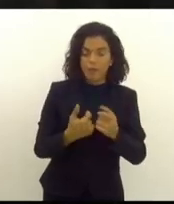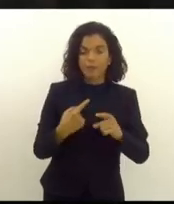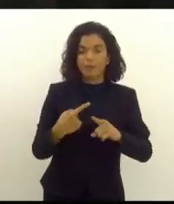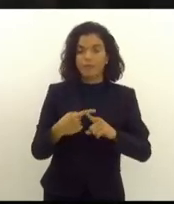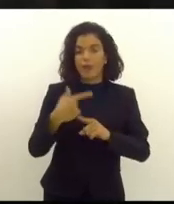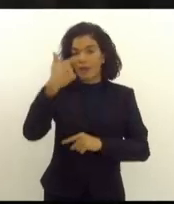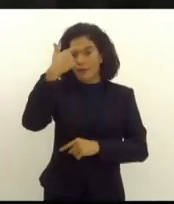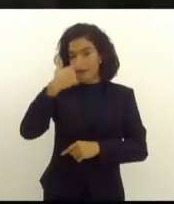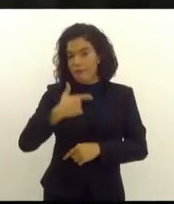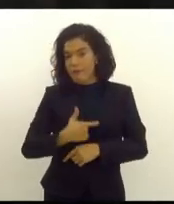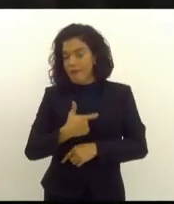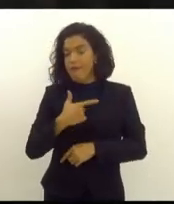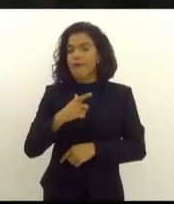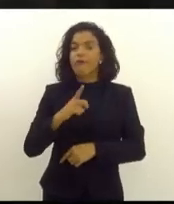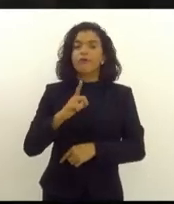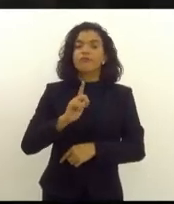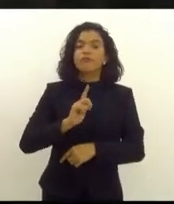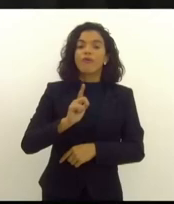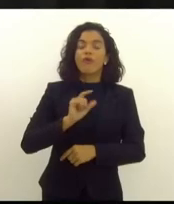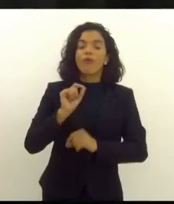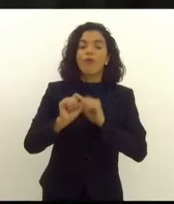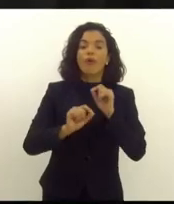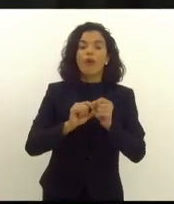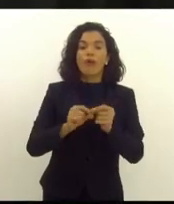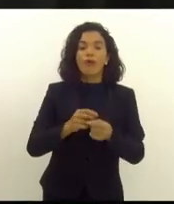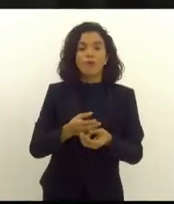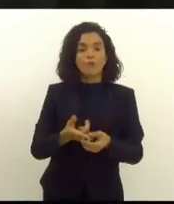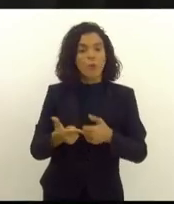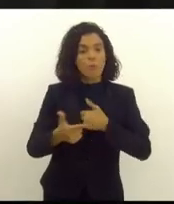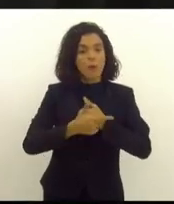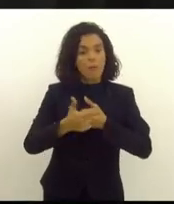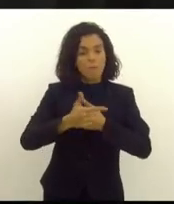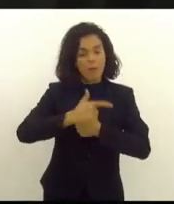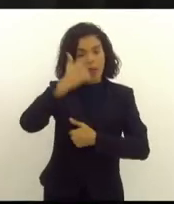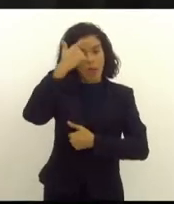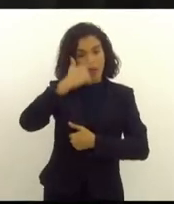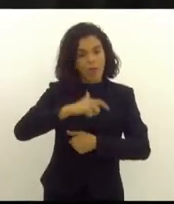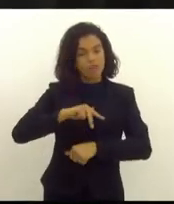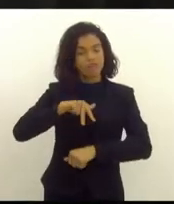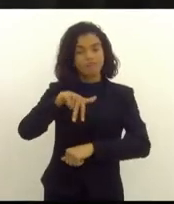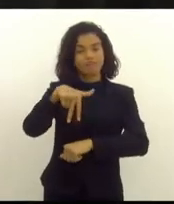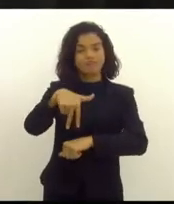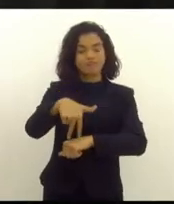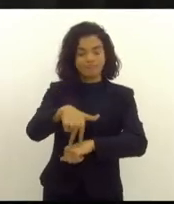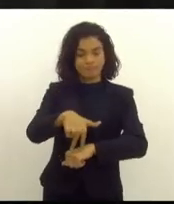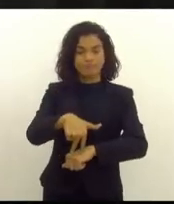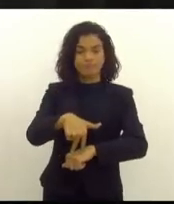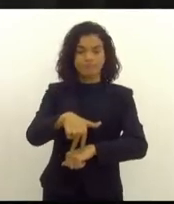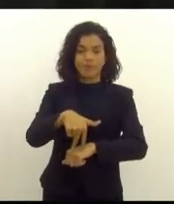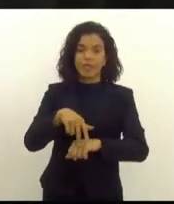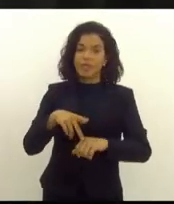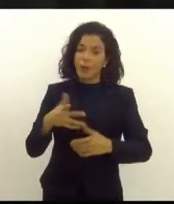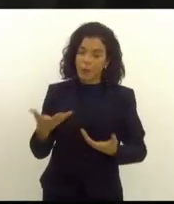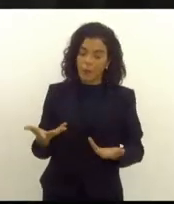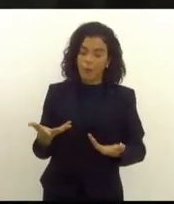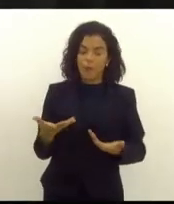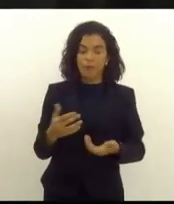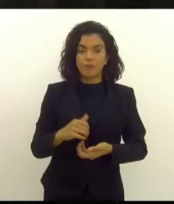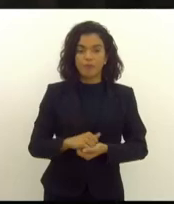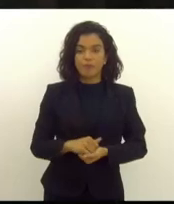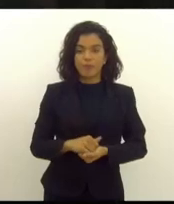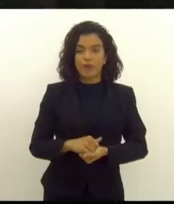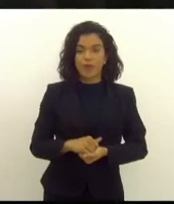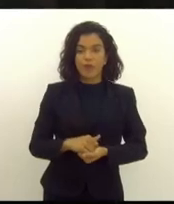eu estava cumprindo o meu dever como deputado estadual então na condição né